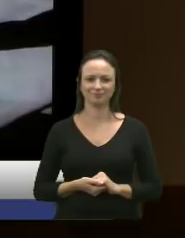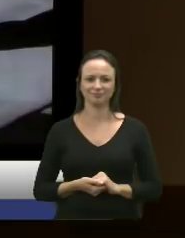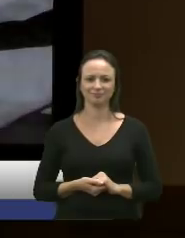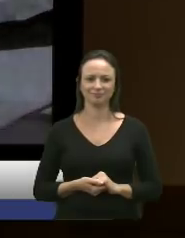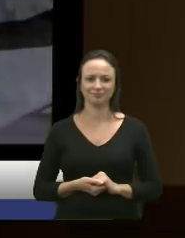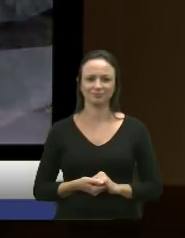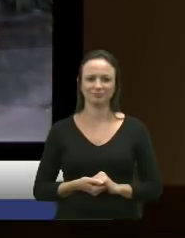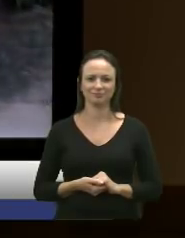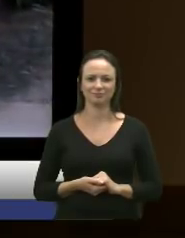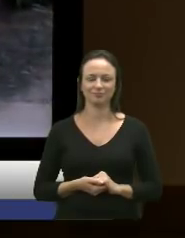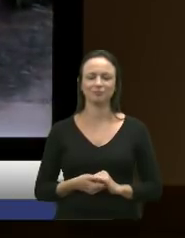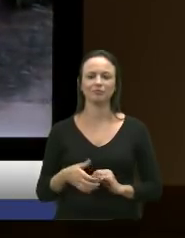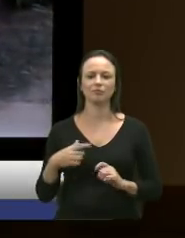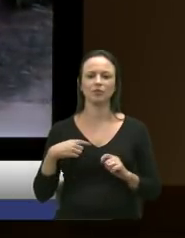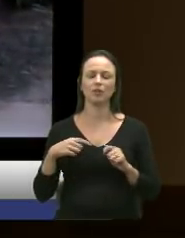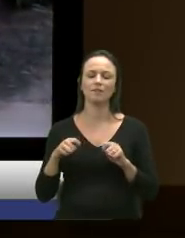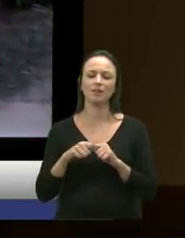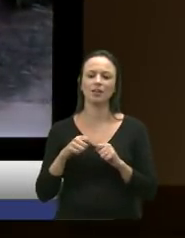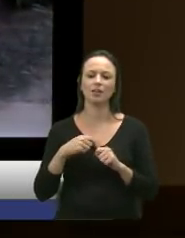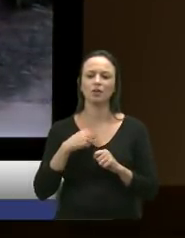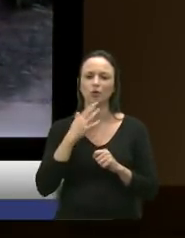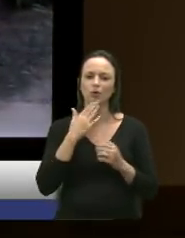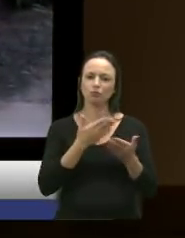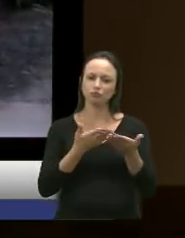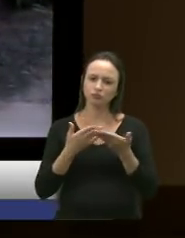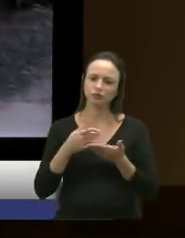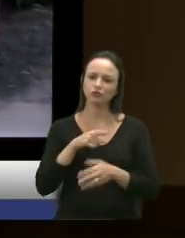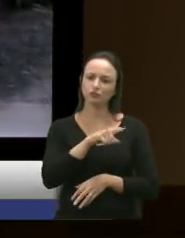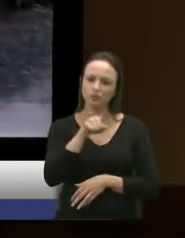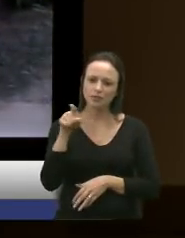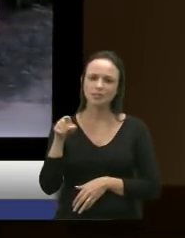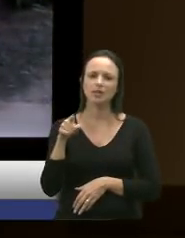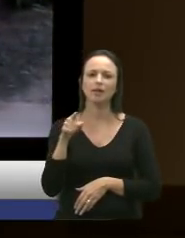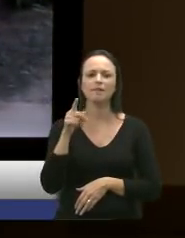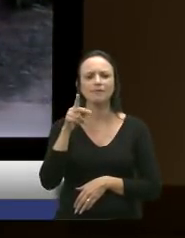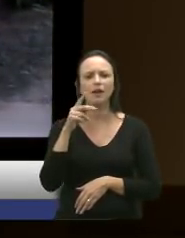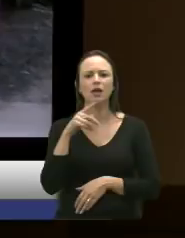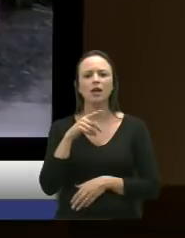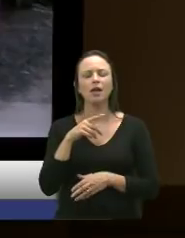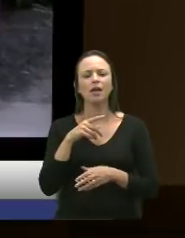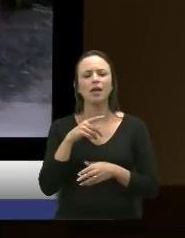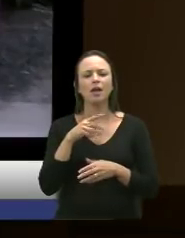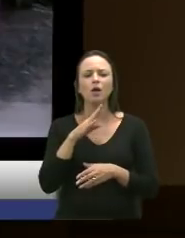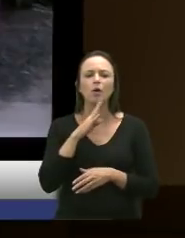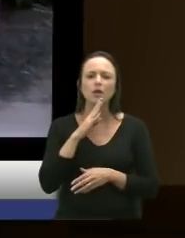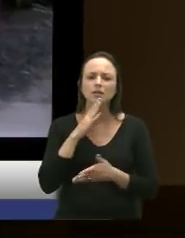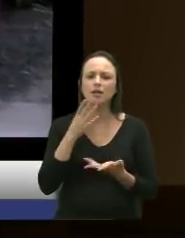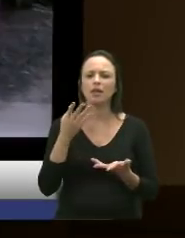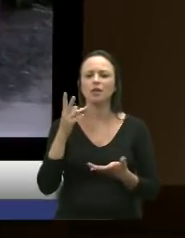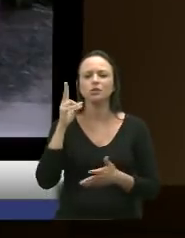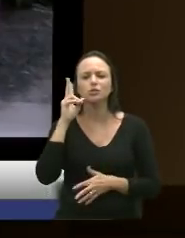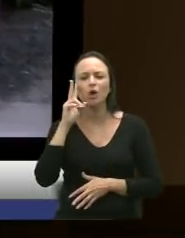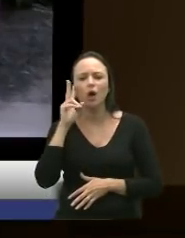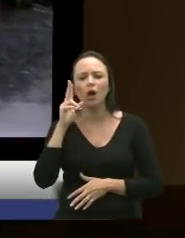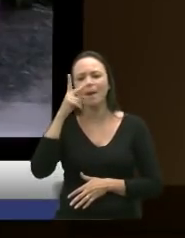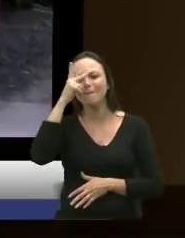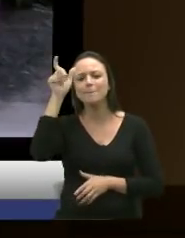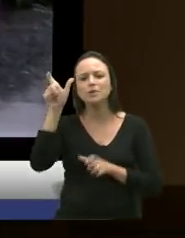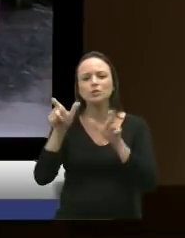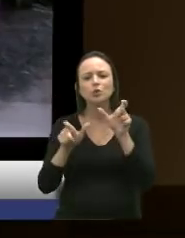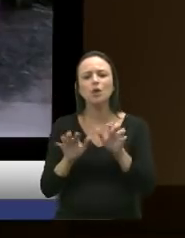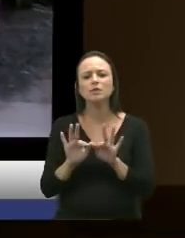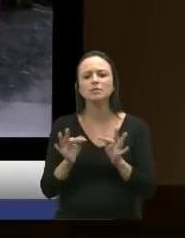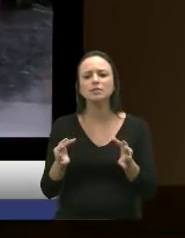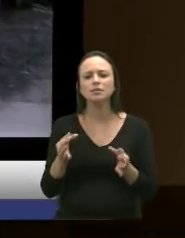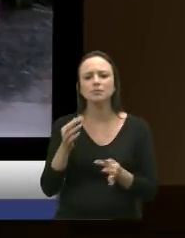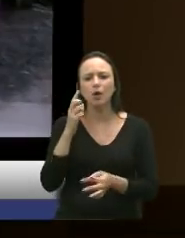Eu faço, por último, o convite para que vocês procurem conhecer e recolorir essas histórias de gente simples, como esses